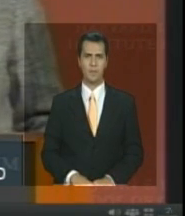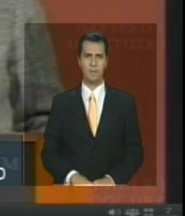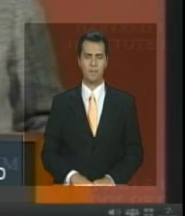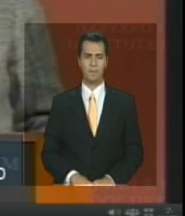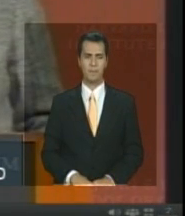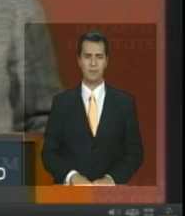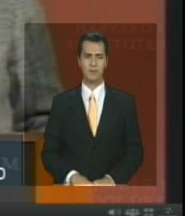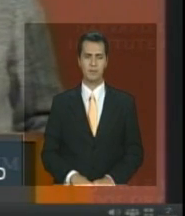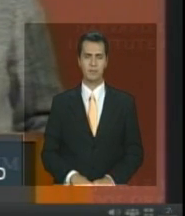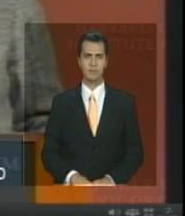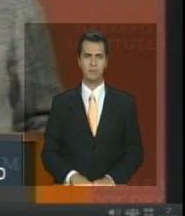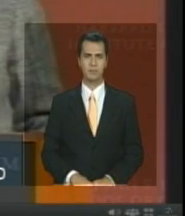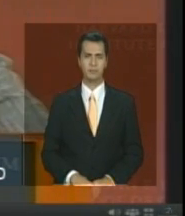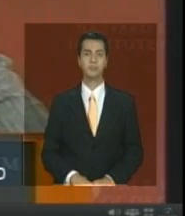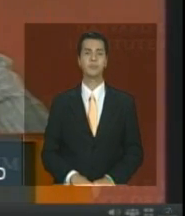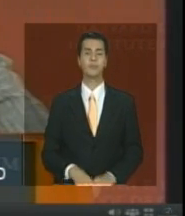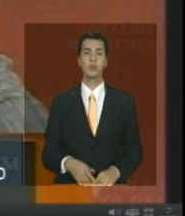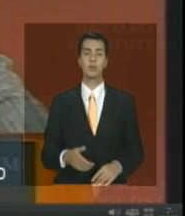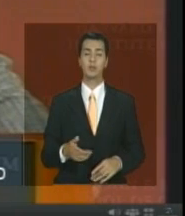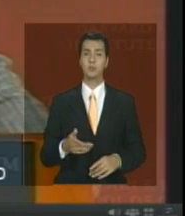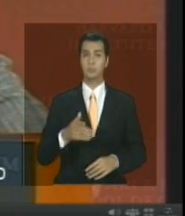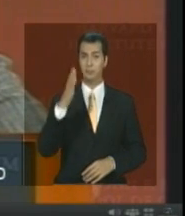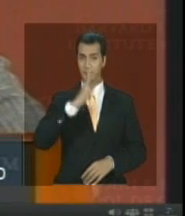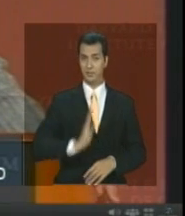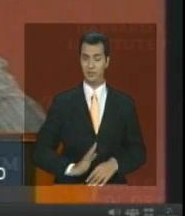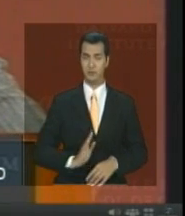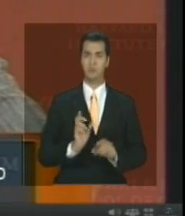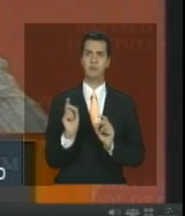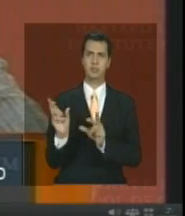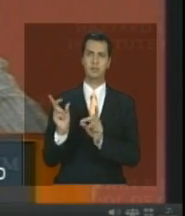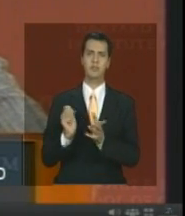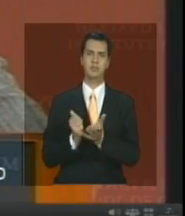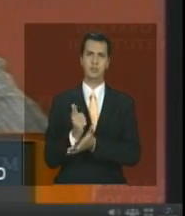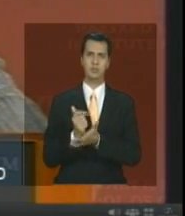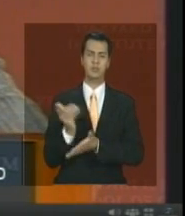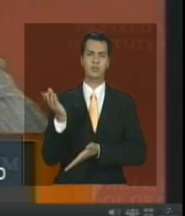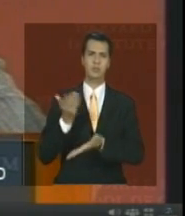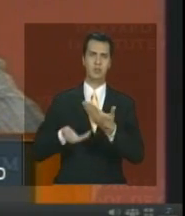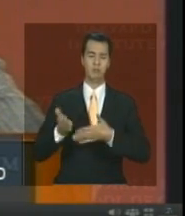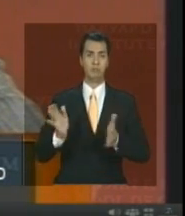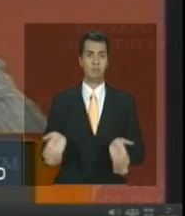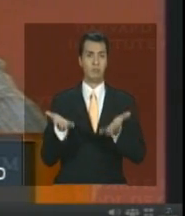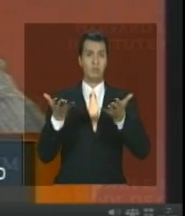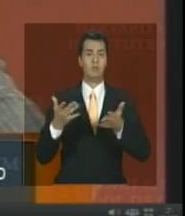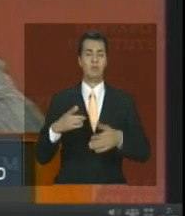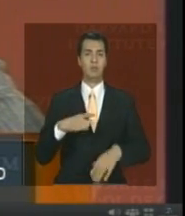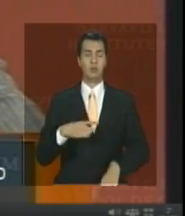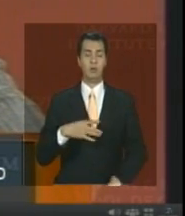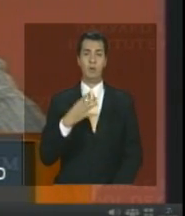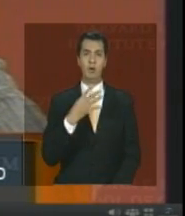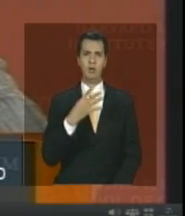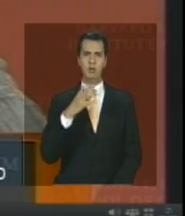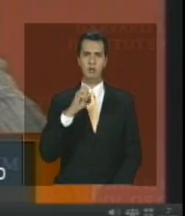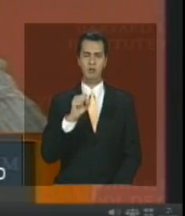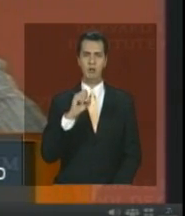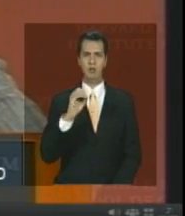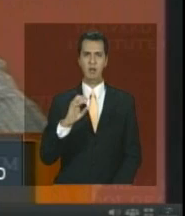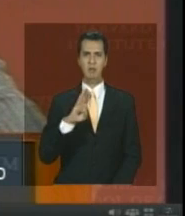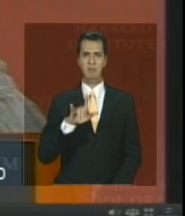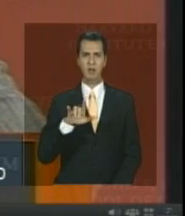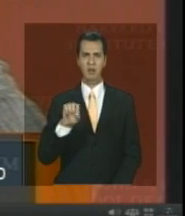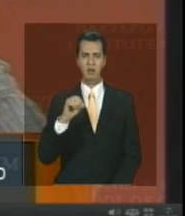Arrefecimento do comércio internacional não impediu que nós, de forma inédita, os 480 bilhões de